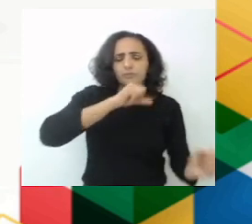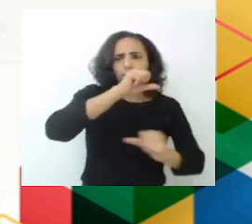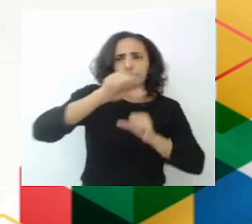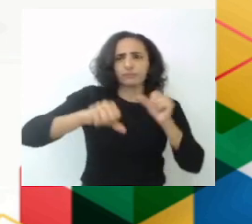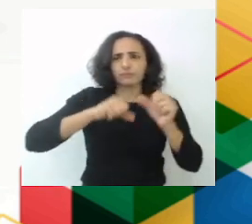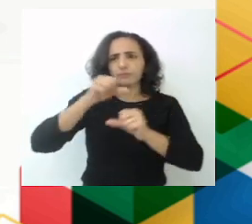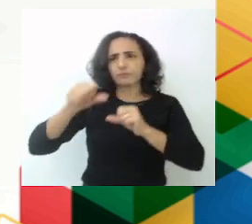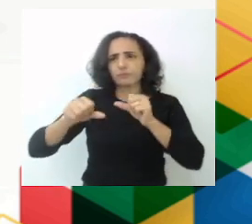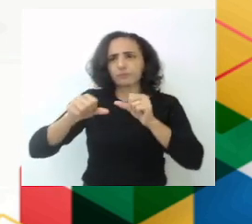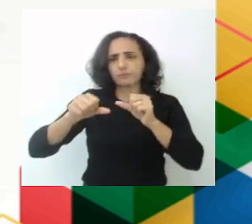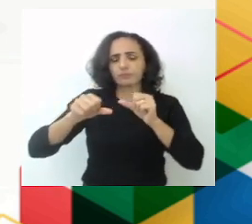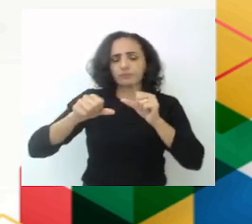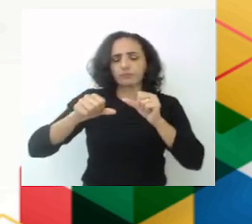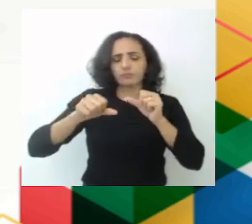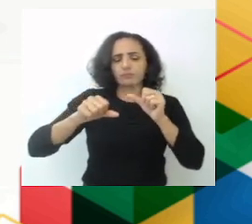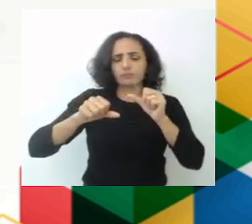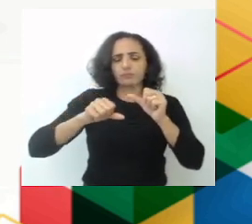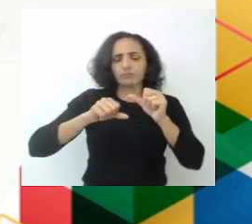esse valor,